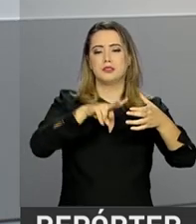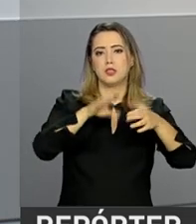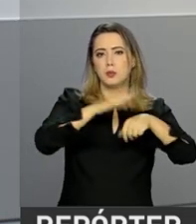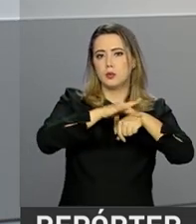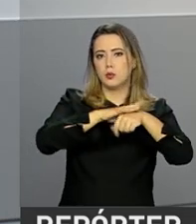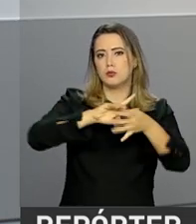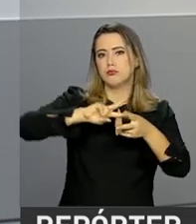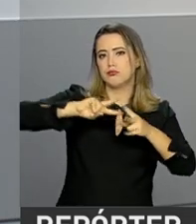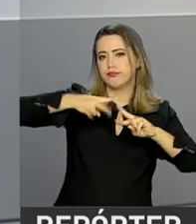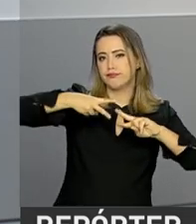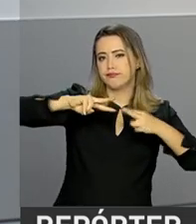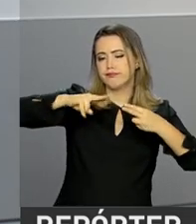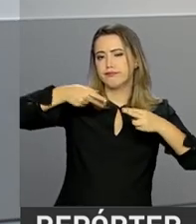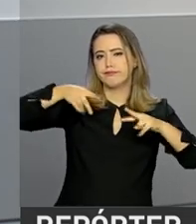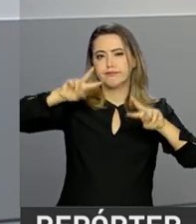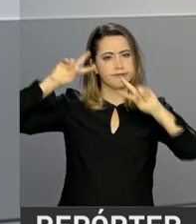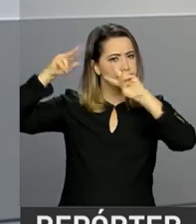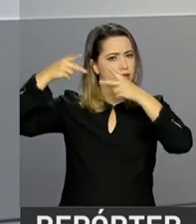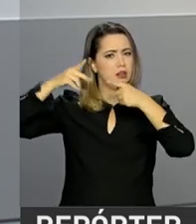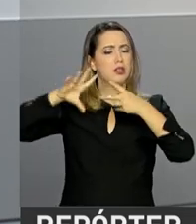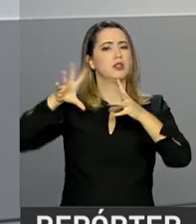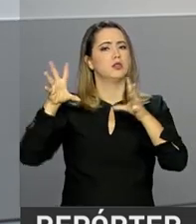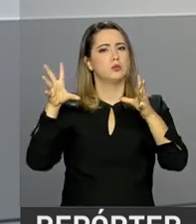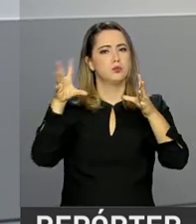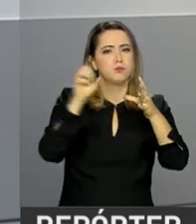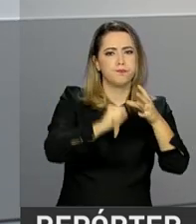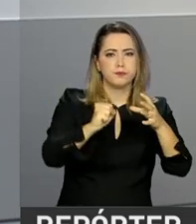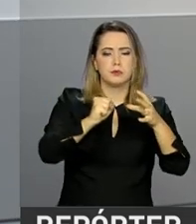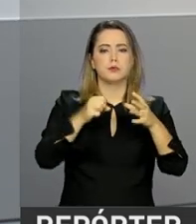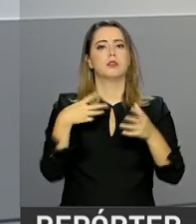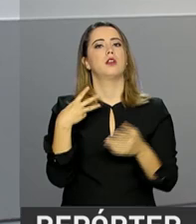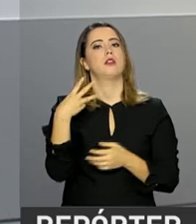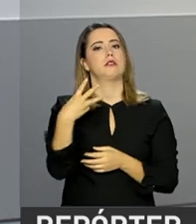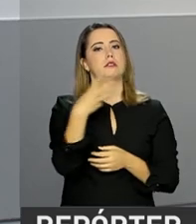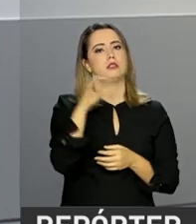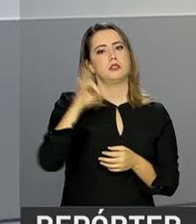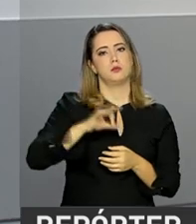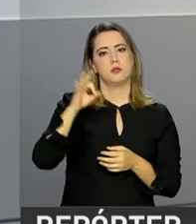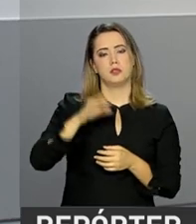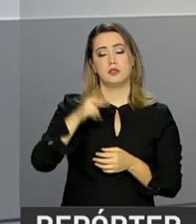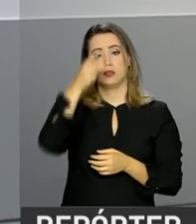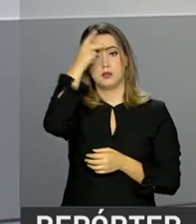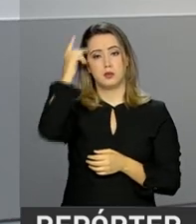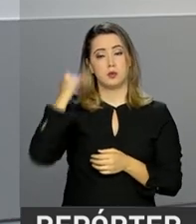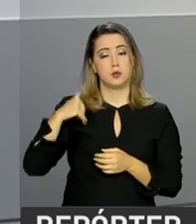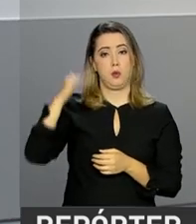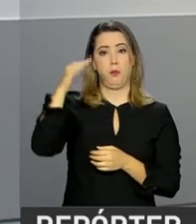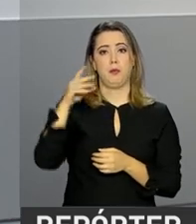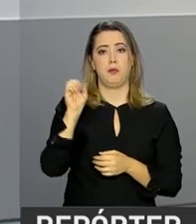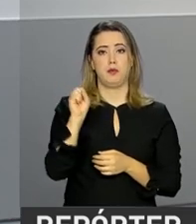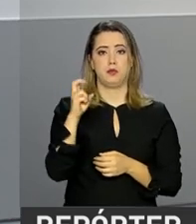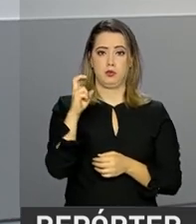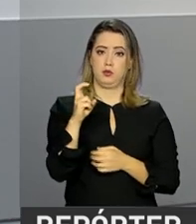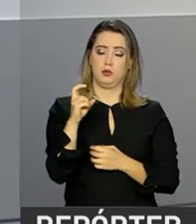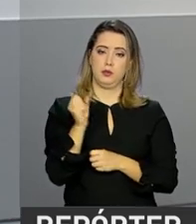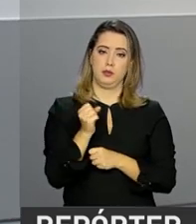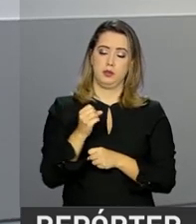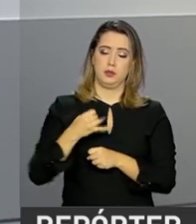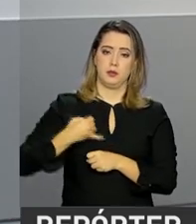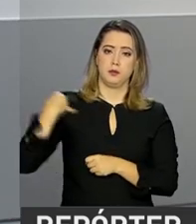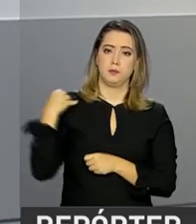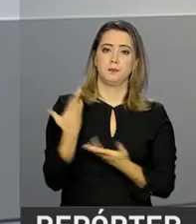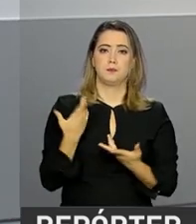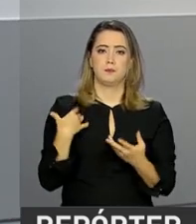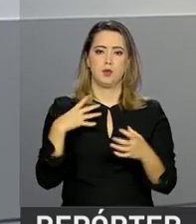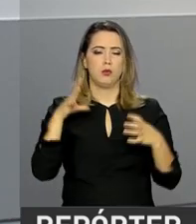que atinge mais de 35 milhões de pessoas no mundo, 33% delas com mais de 85 anos. A condição leva